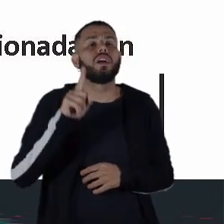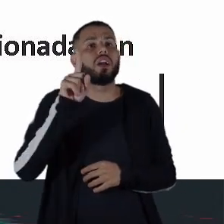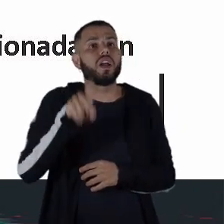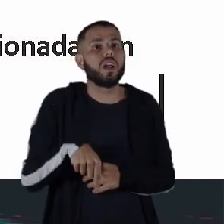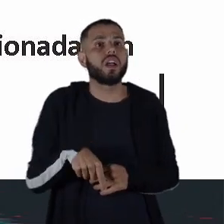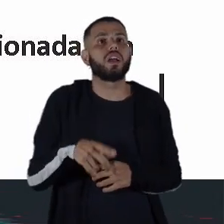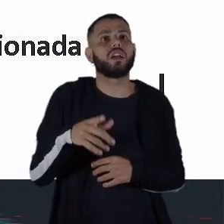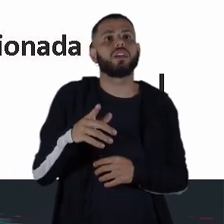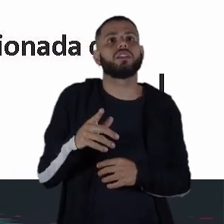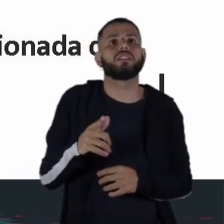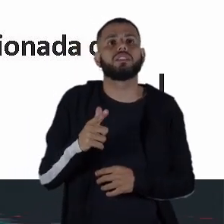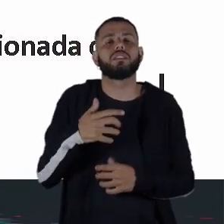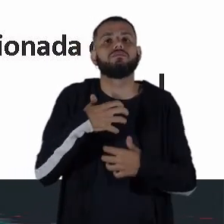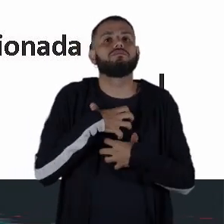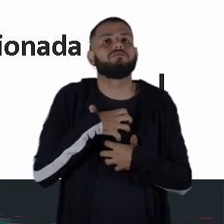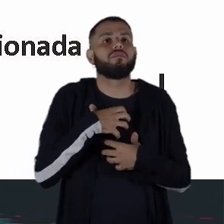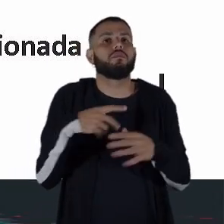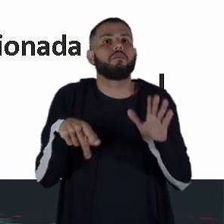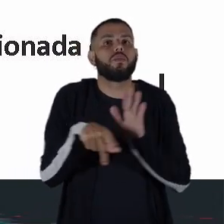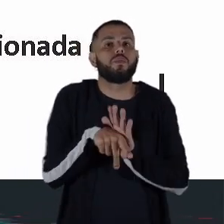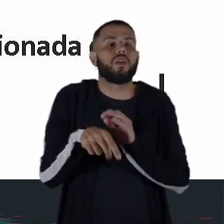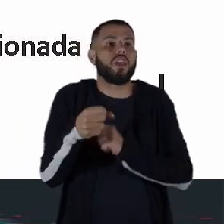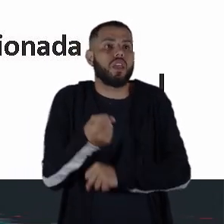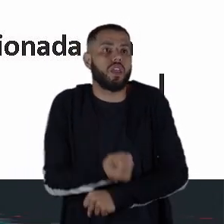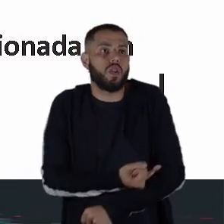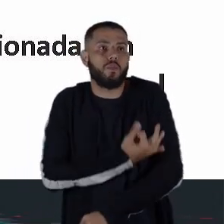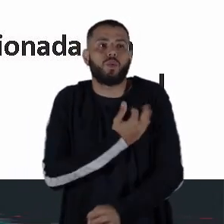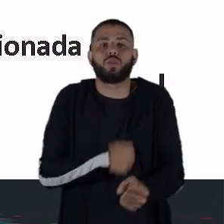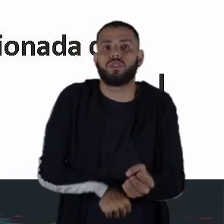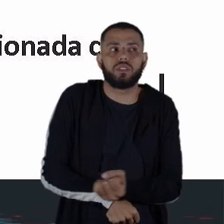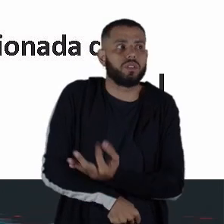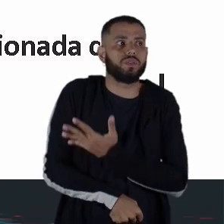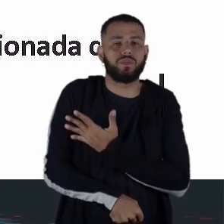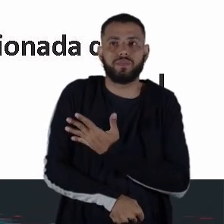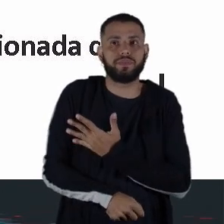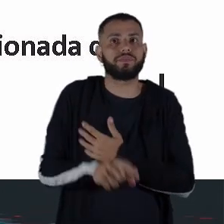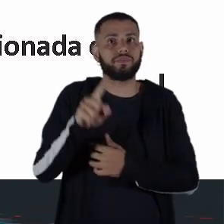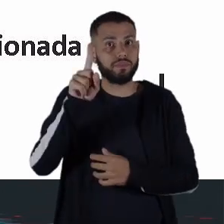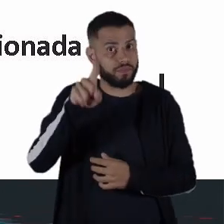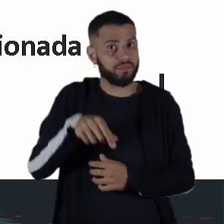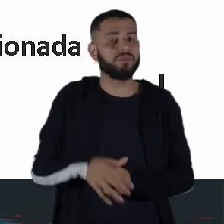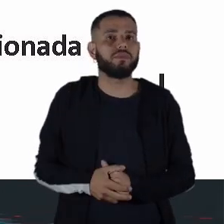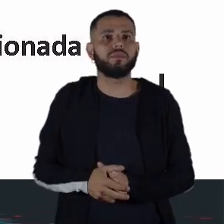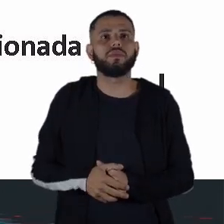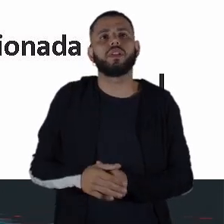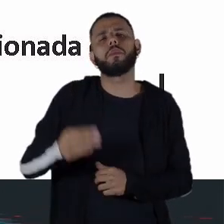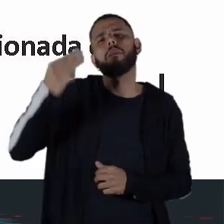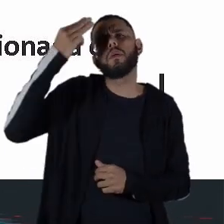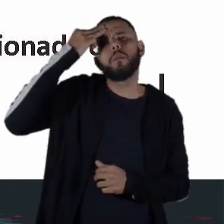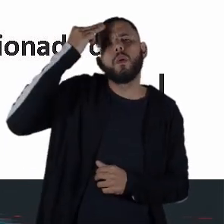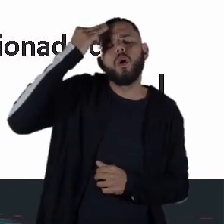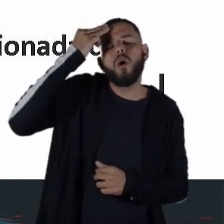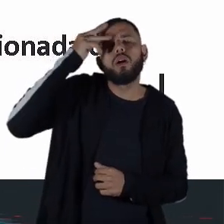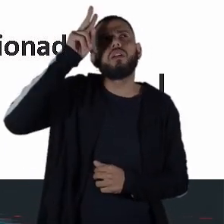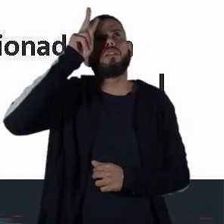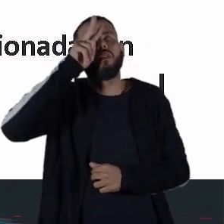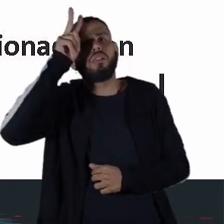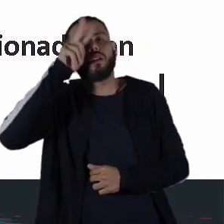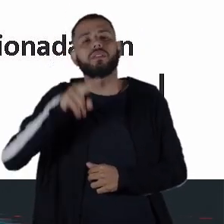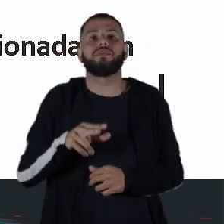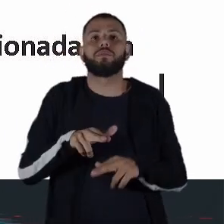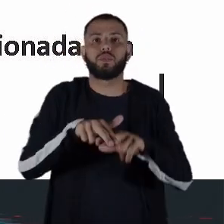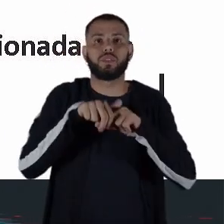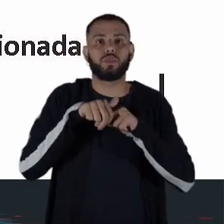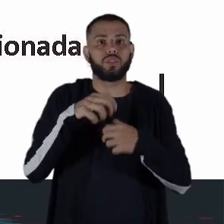têm a ver com as emoções e a cognição, intelectuais, memória. Por isso, os